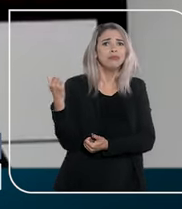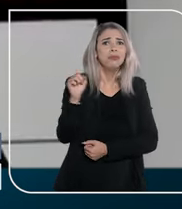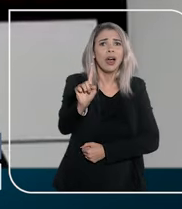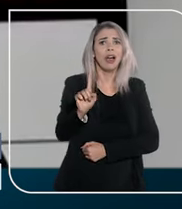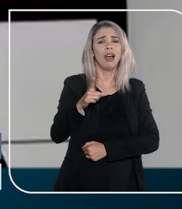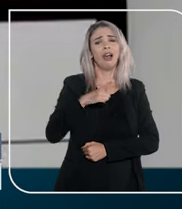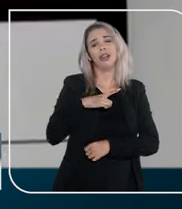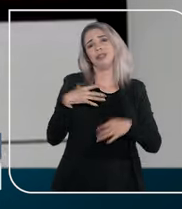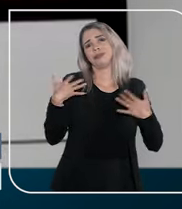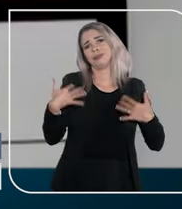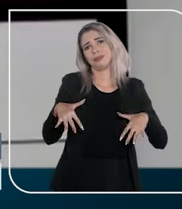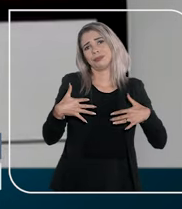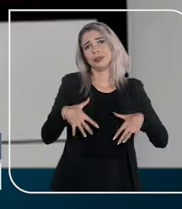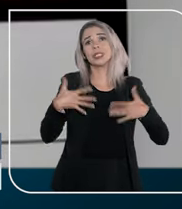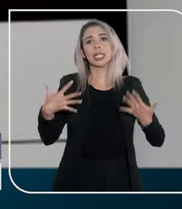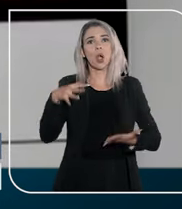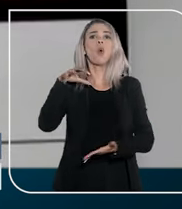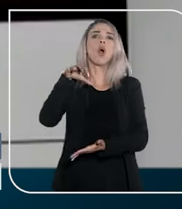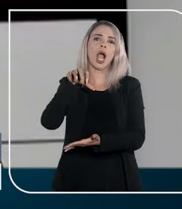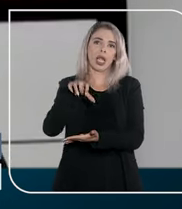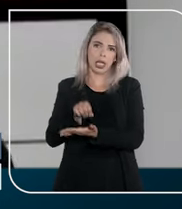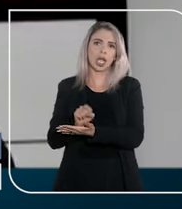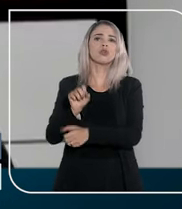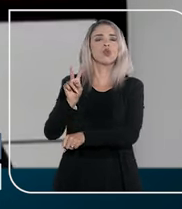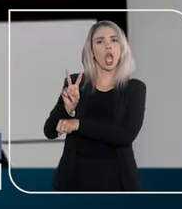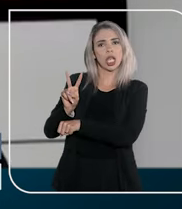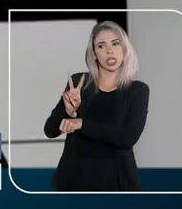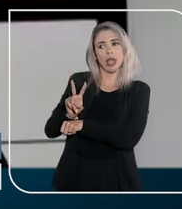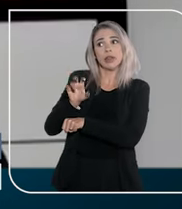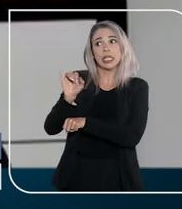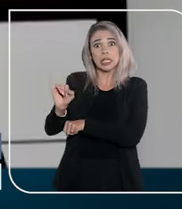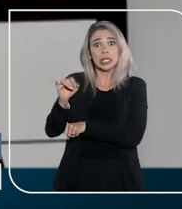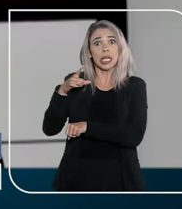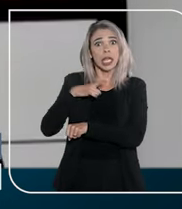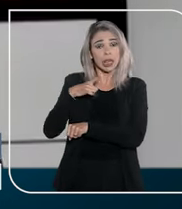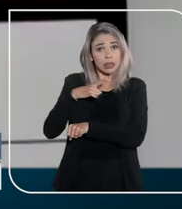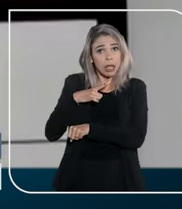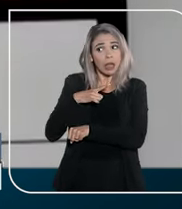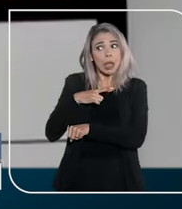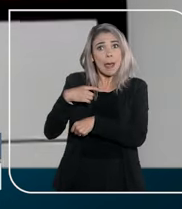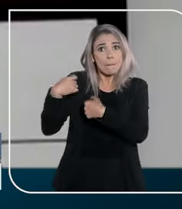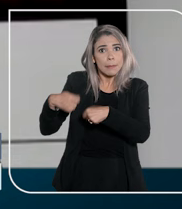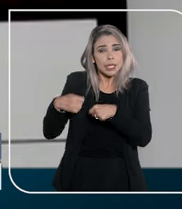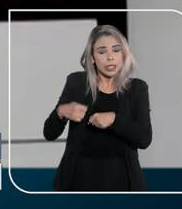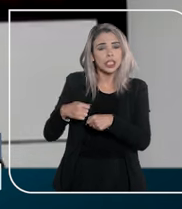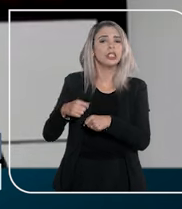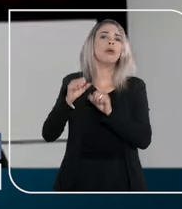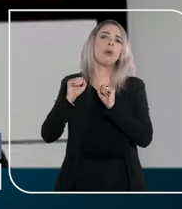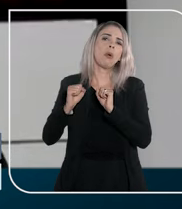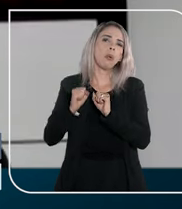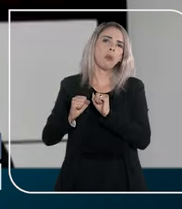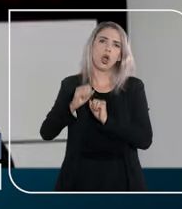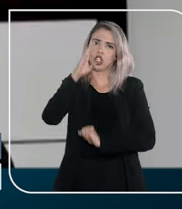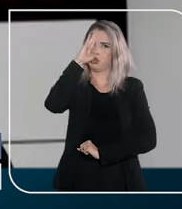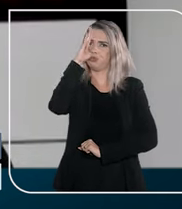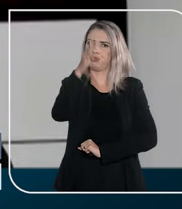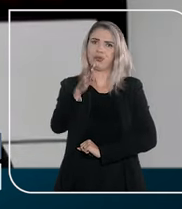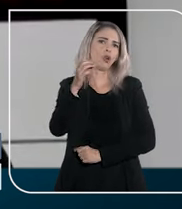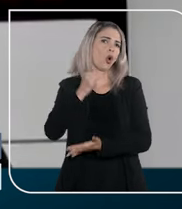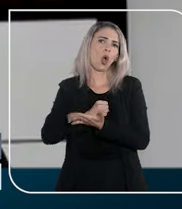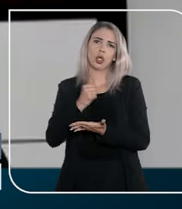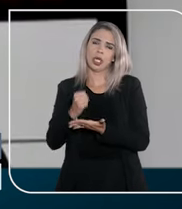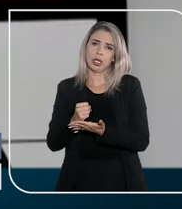de reservas, ele ajuda a administração para que numa necessidade ela possa contratar imediatamente. Agora,